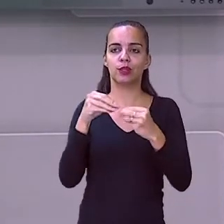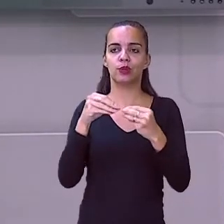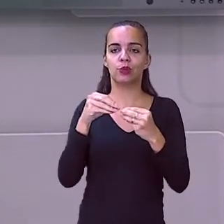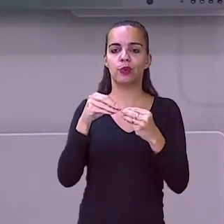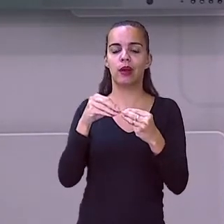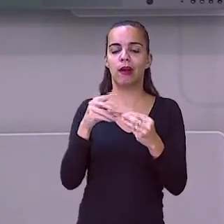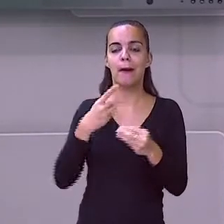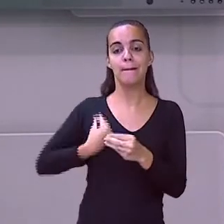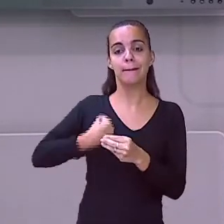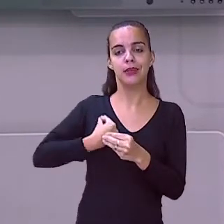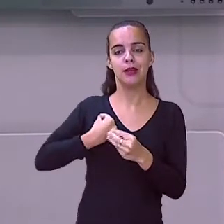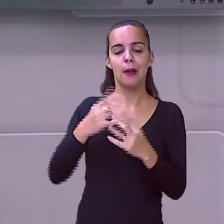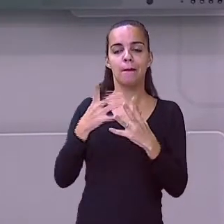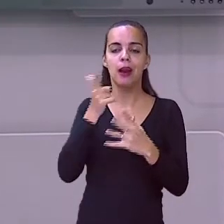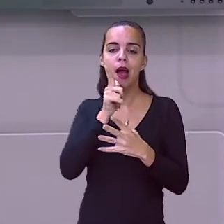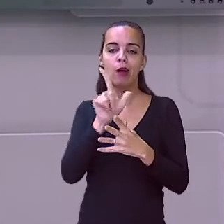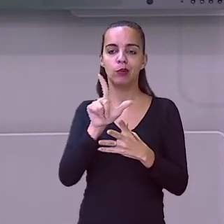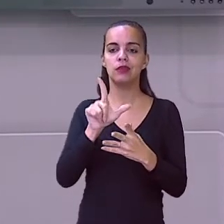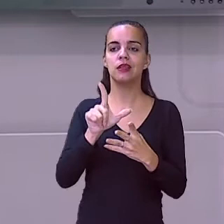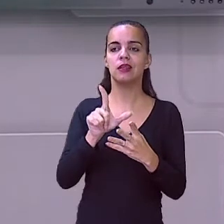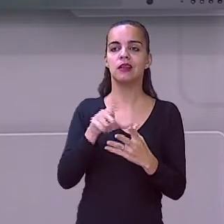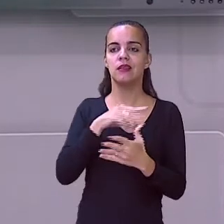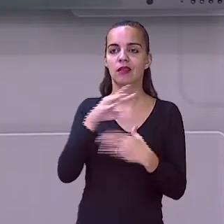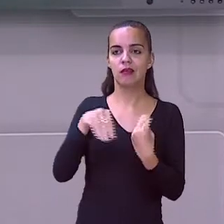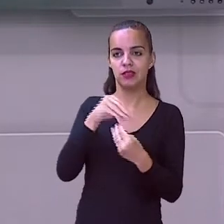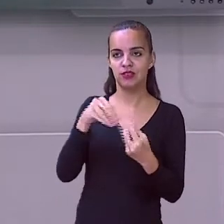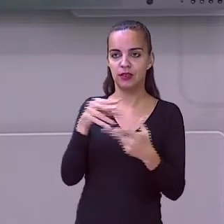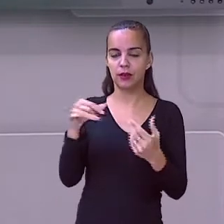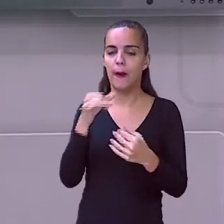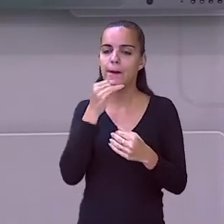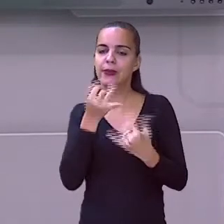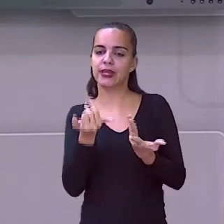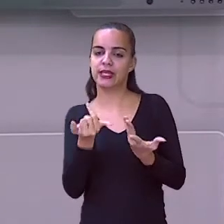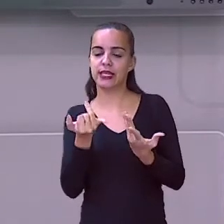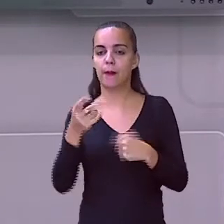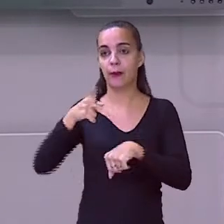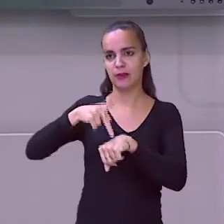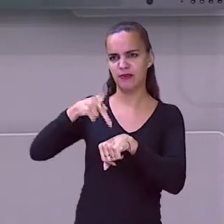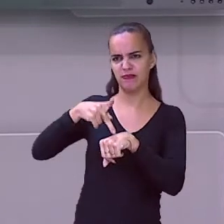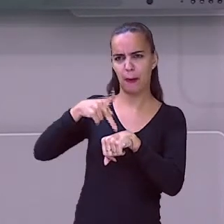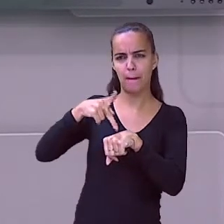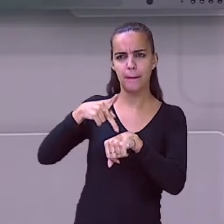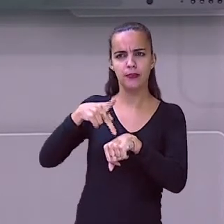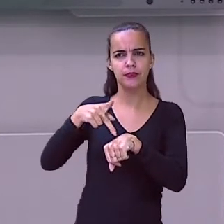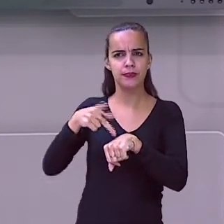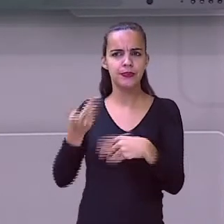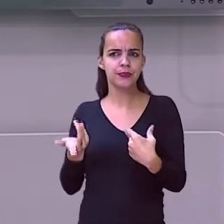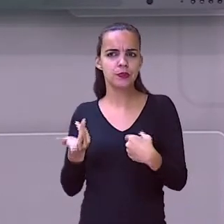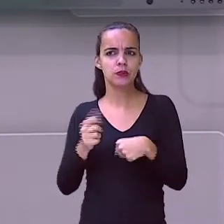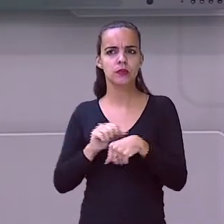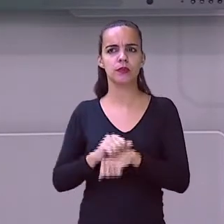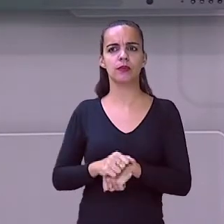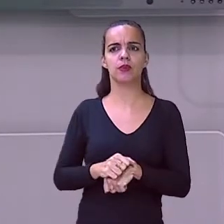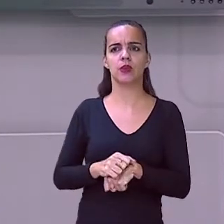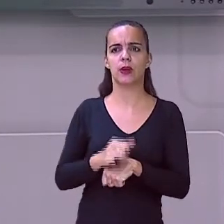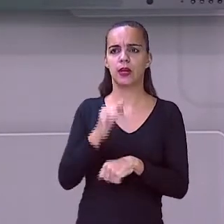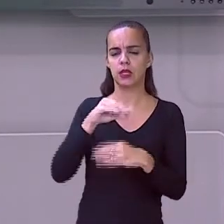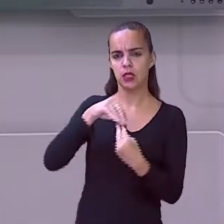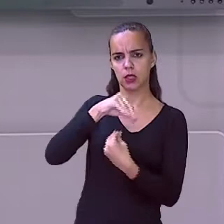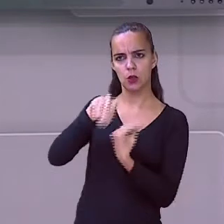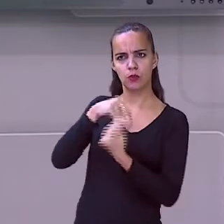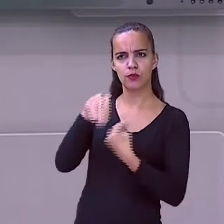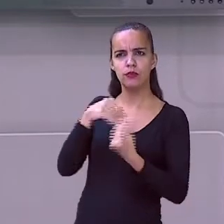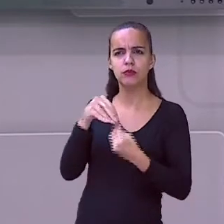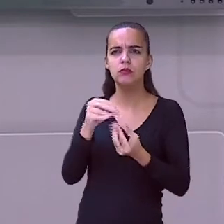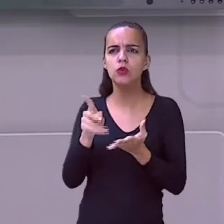naquela mistura, certo? Existem diversas rochas. E rochas são